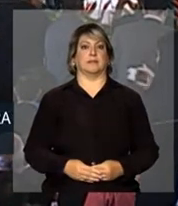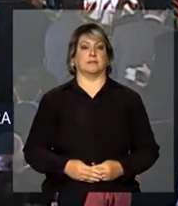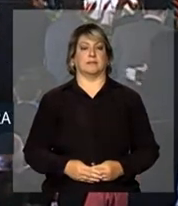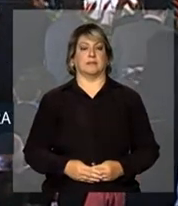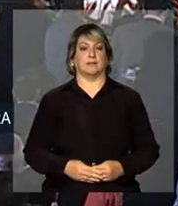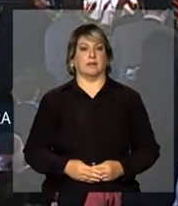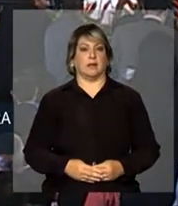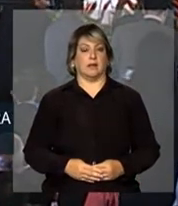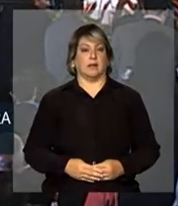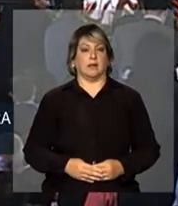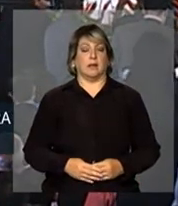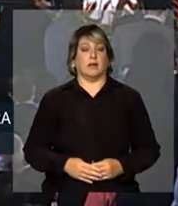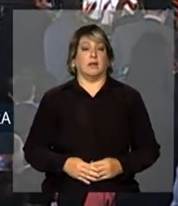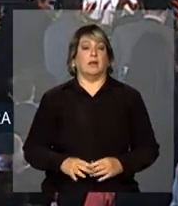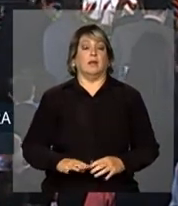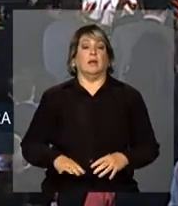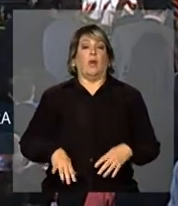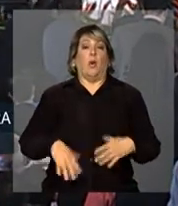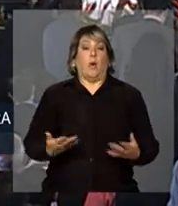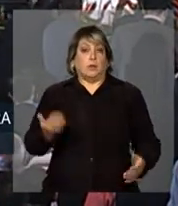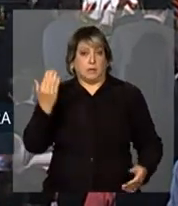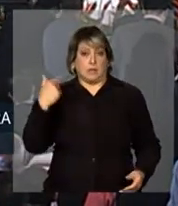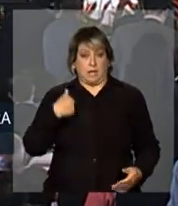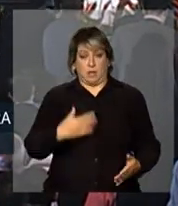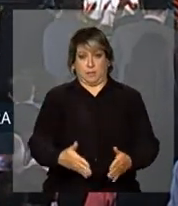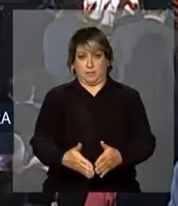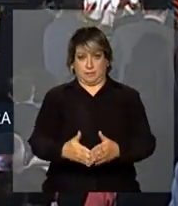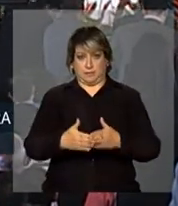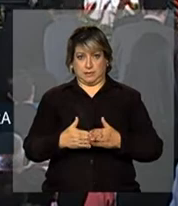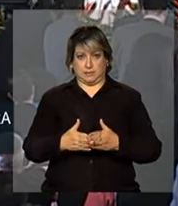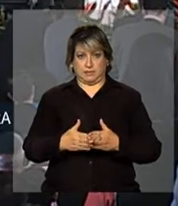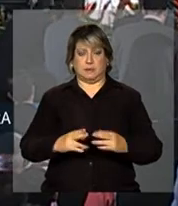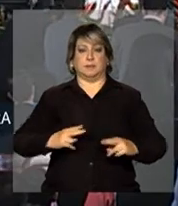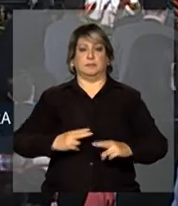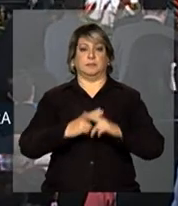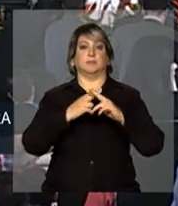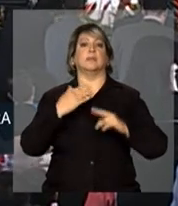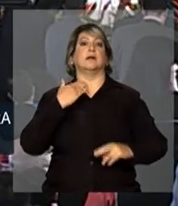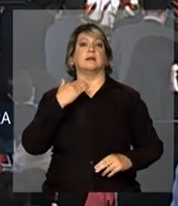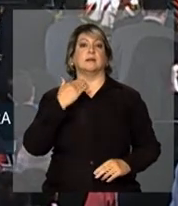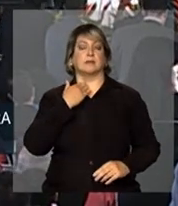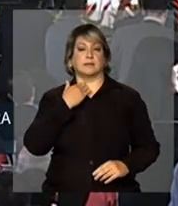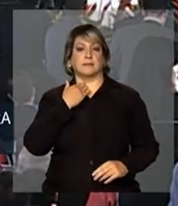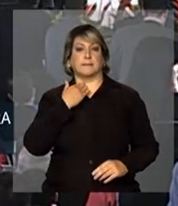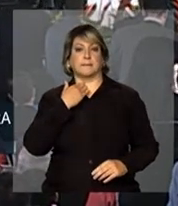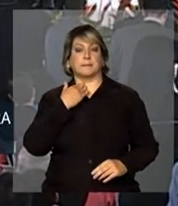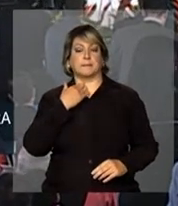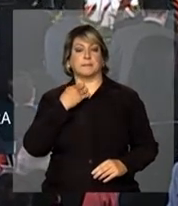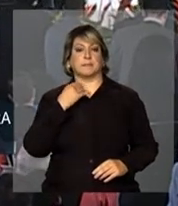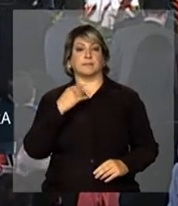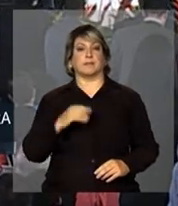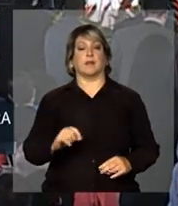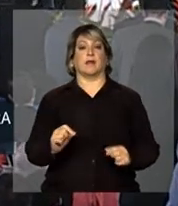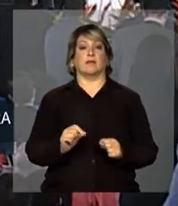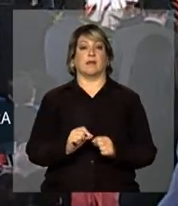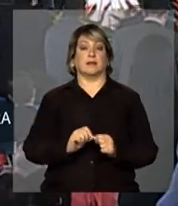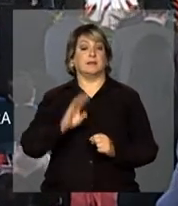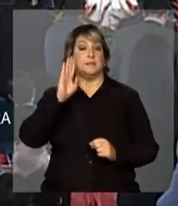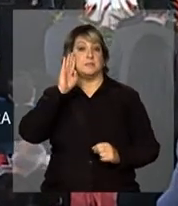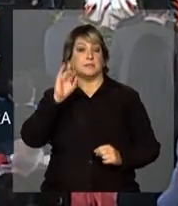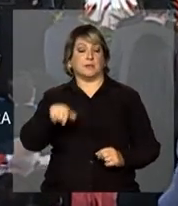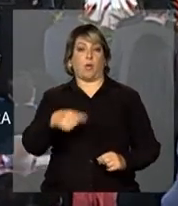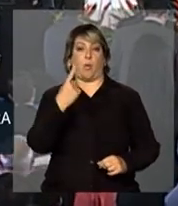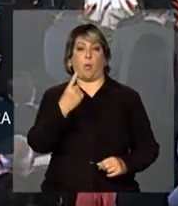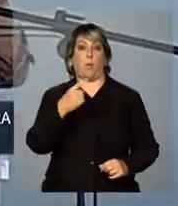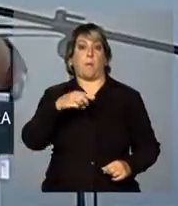Quando eu pedi para a Caixa Econômica olhar para o primeiro